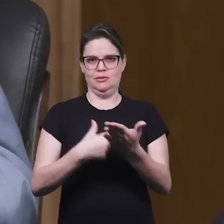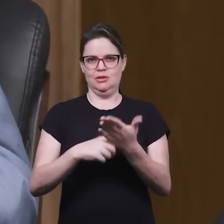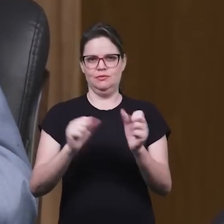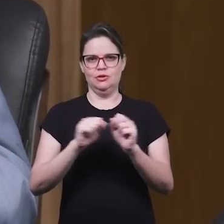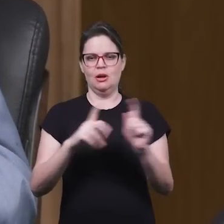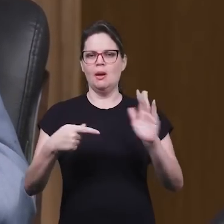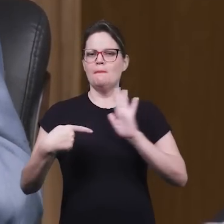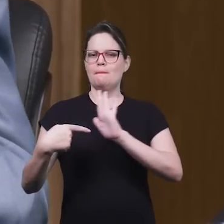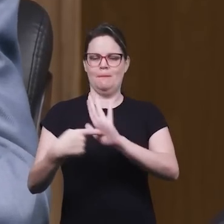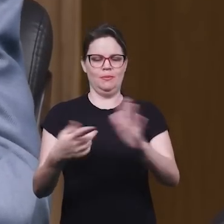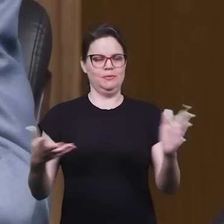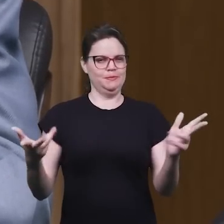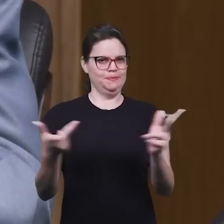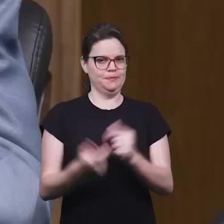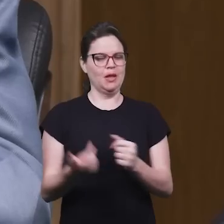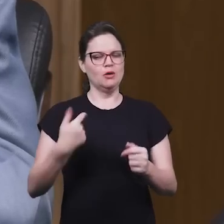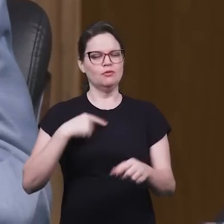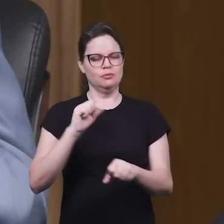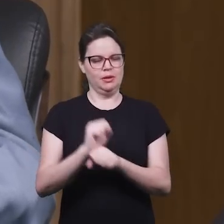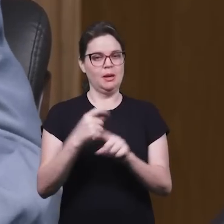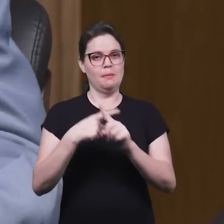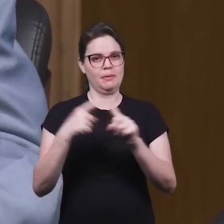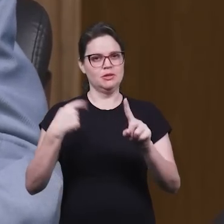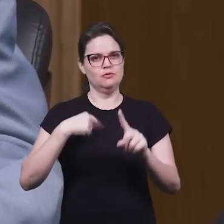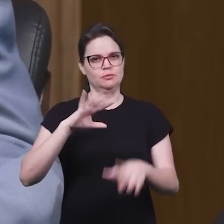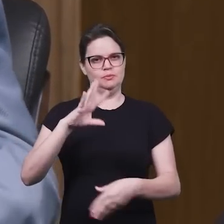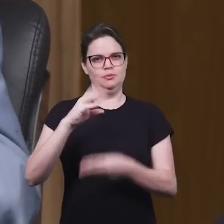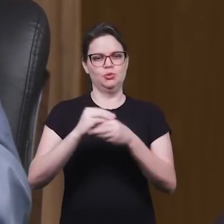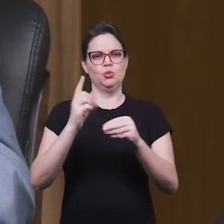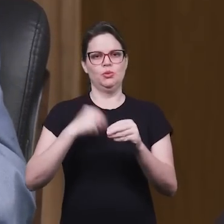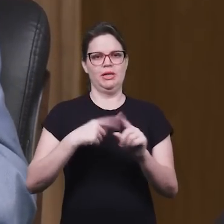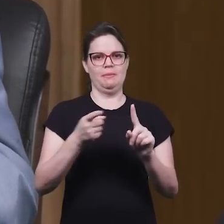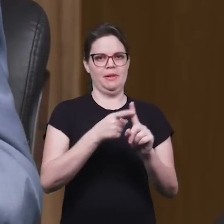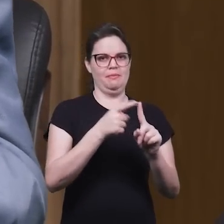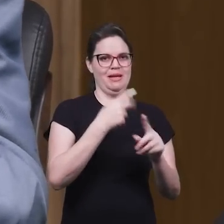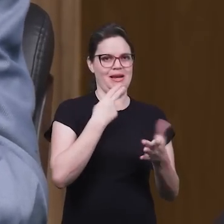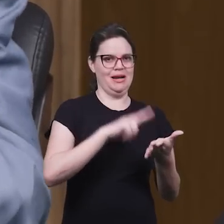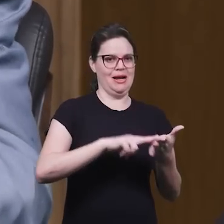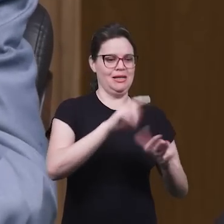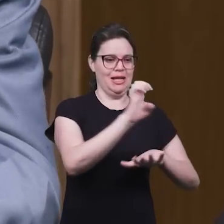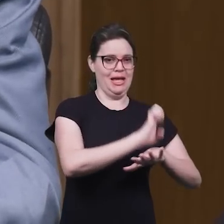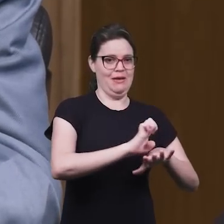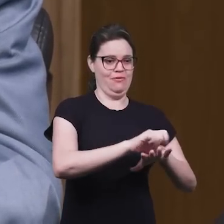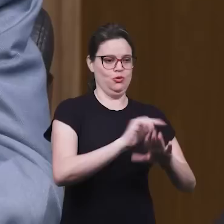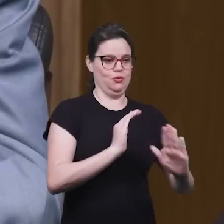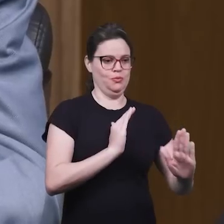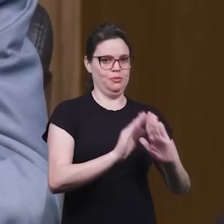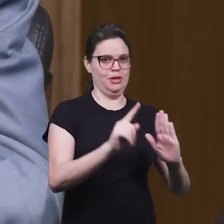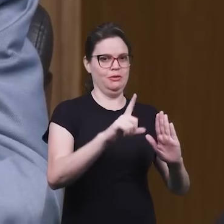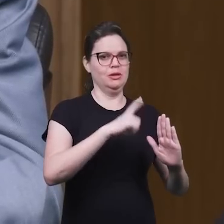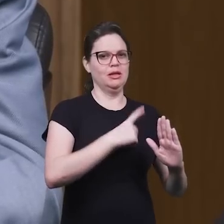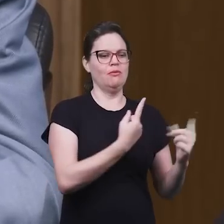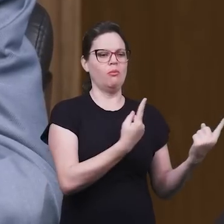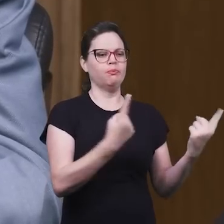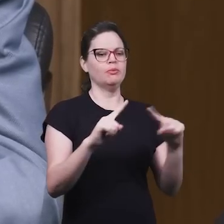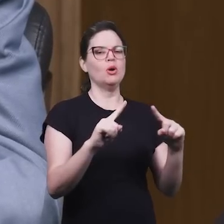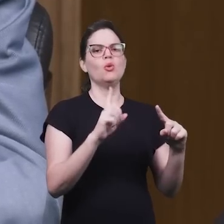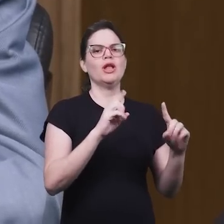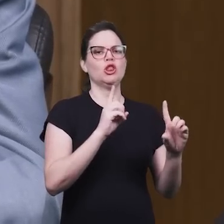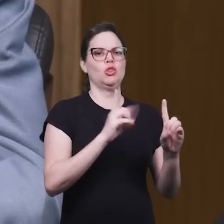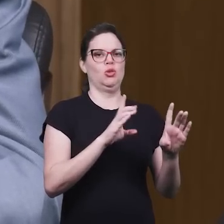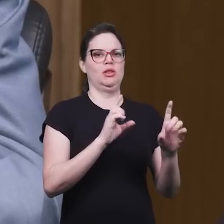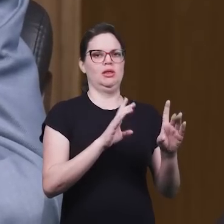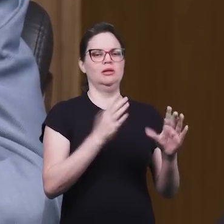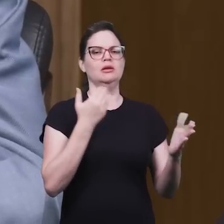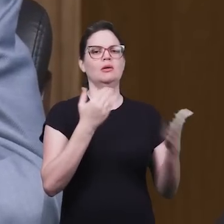parar aqui e dizer o seguinte. Da primeira carta para a segunda, nós vimos, então, a primeira oposição ao Pai,